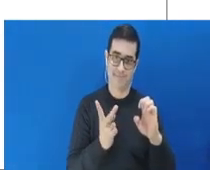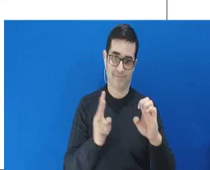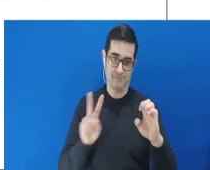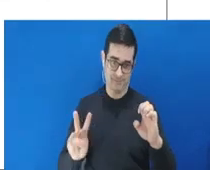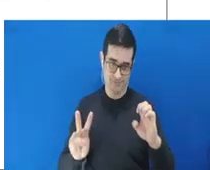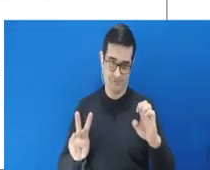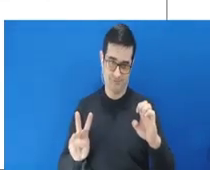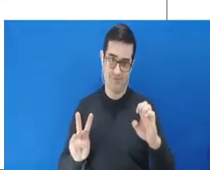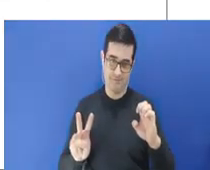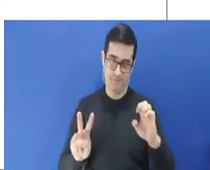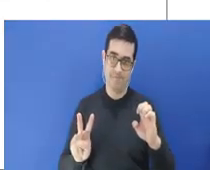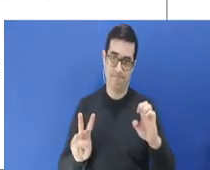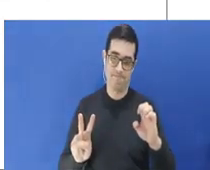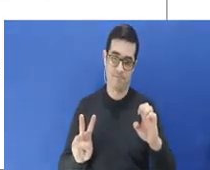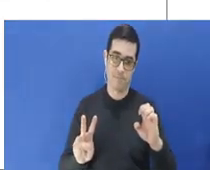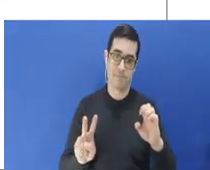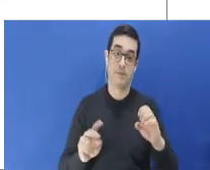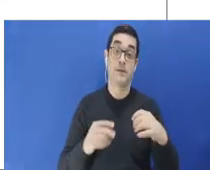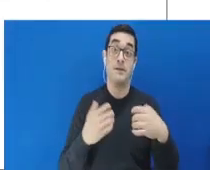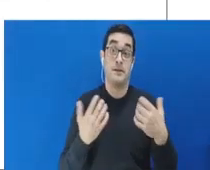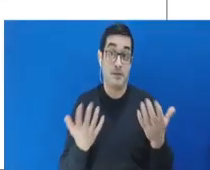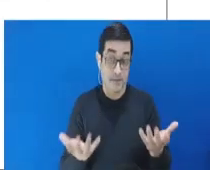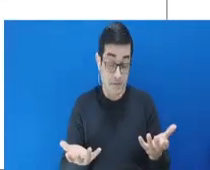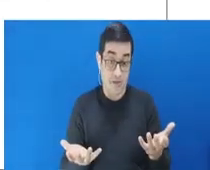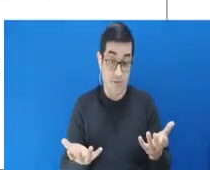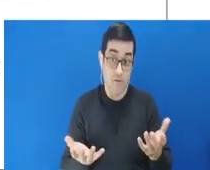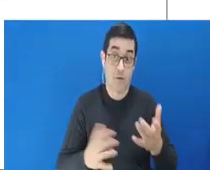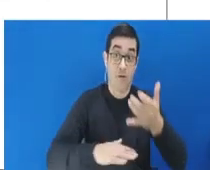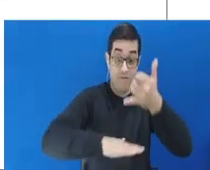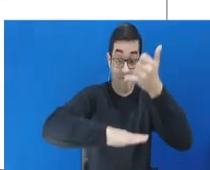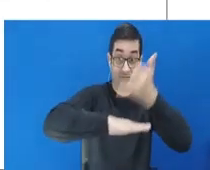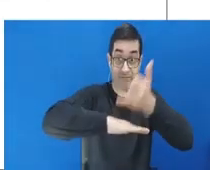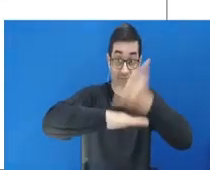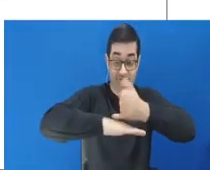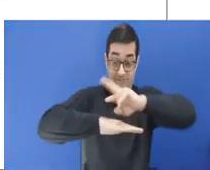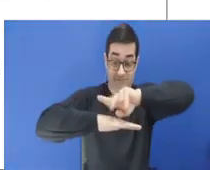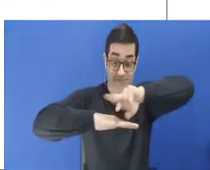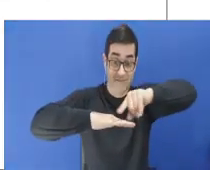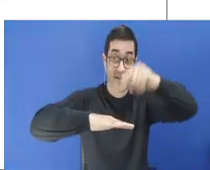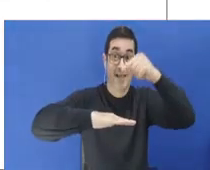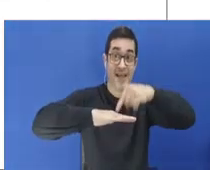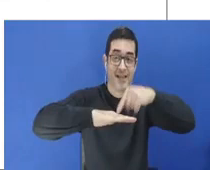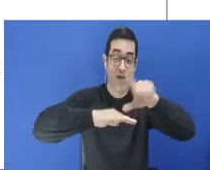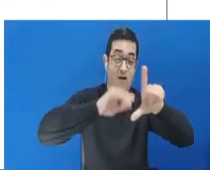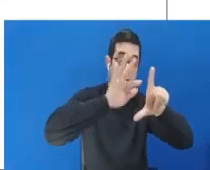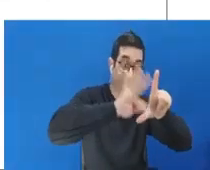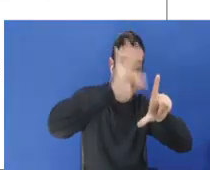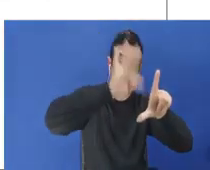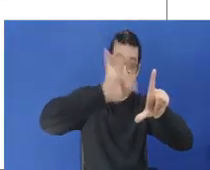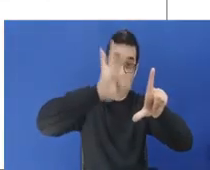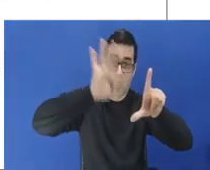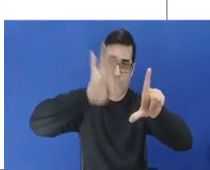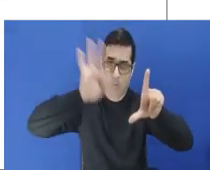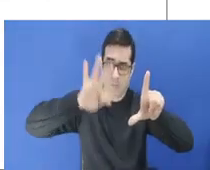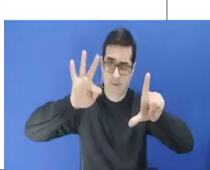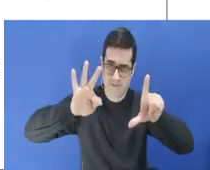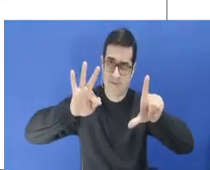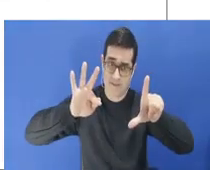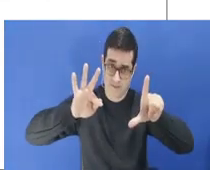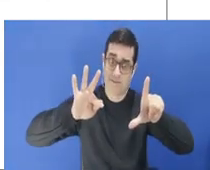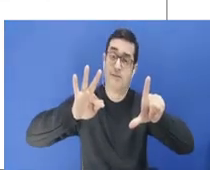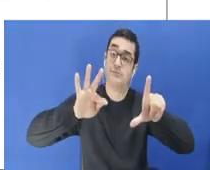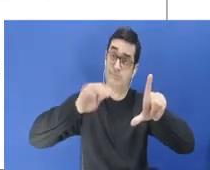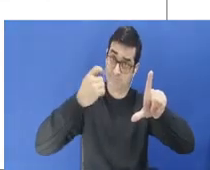de onda. Dependendo do metal, ele vai ter uma frequência e um comprimento de onda mínimo que